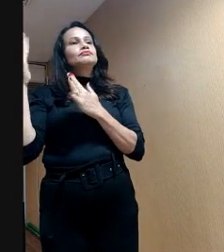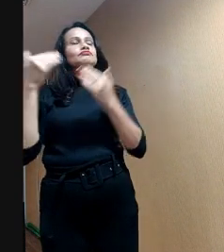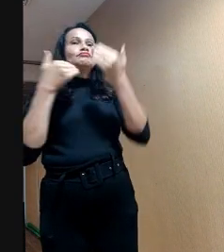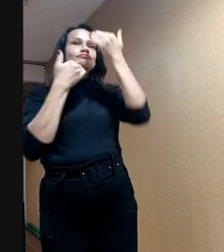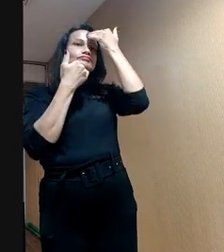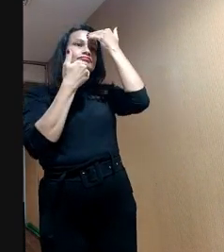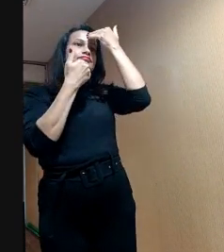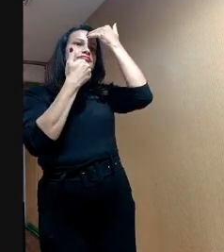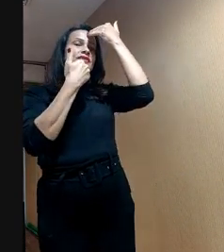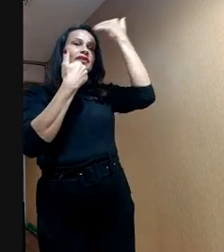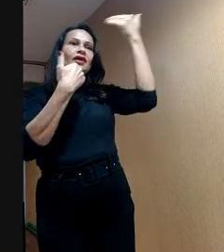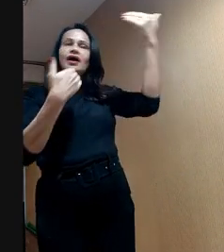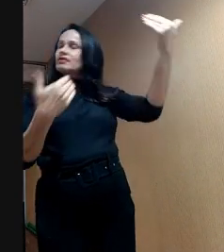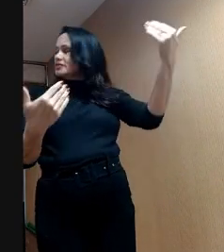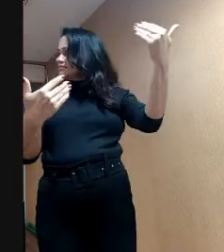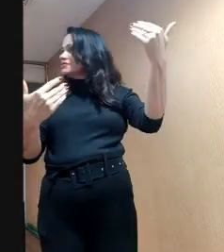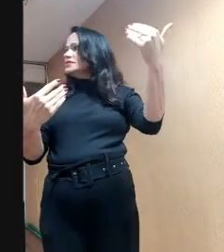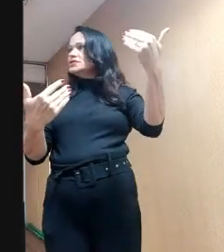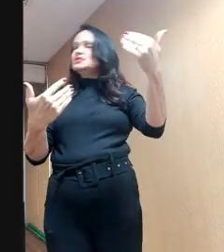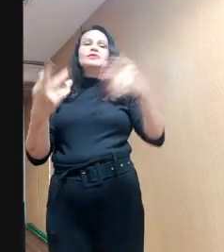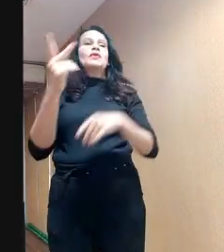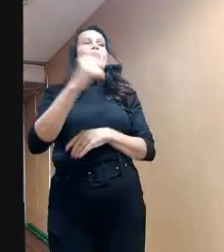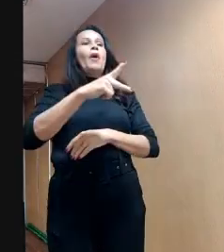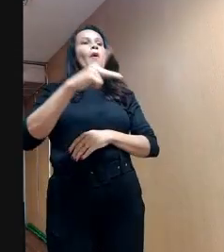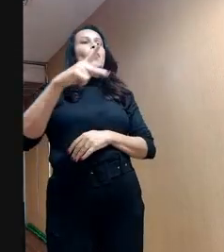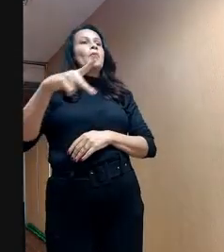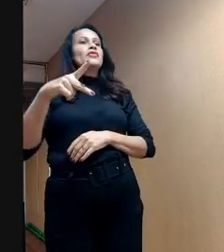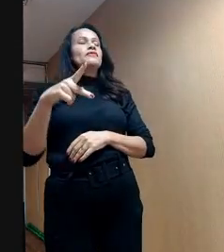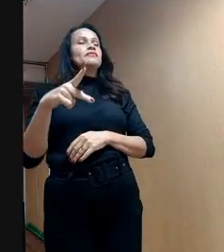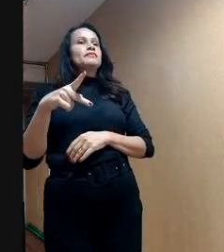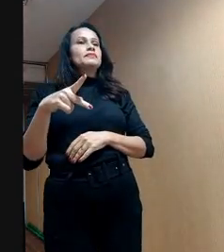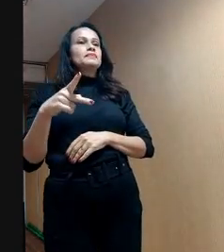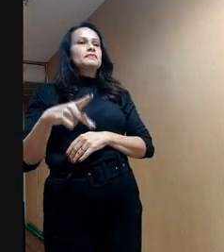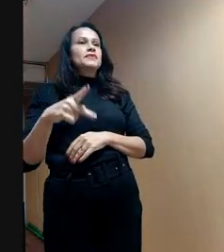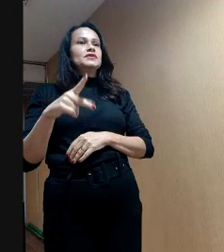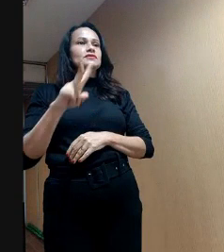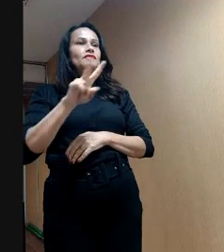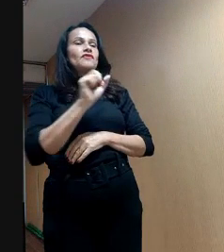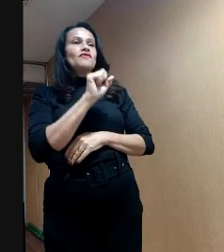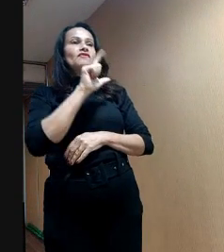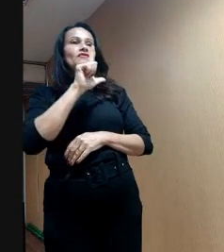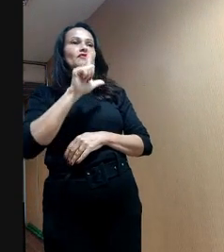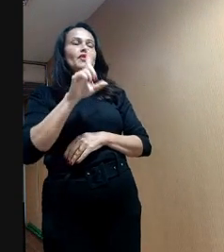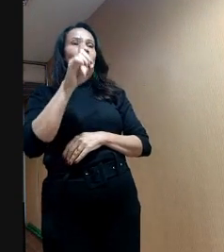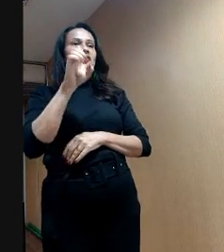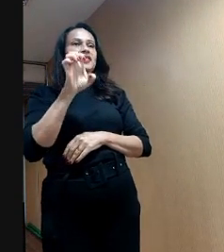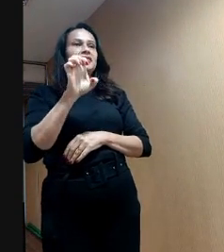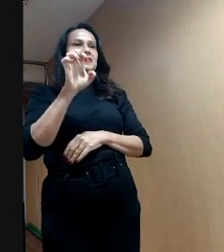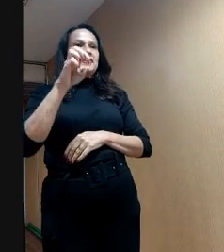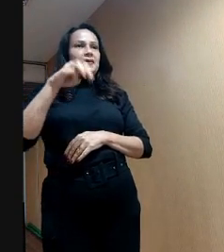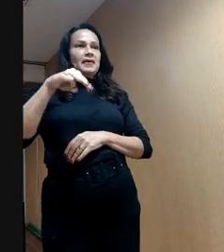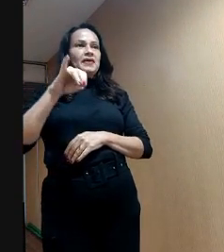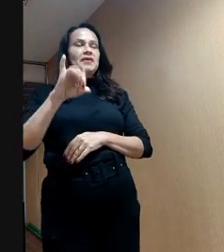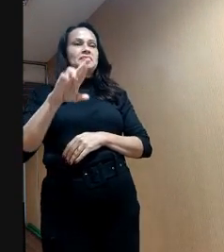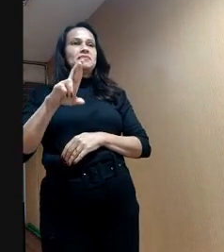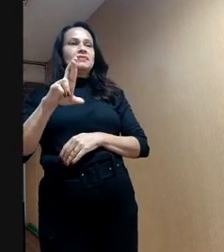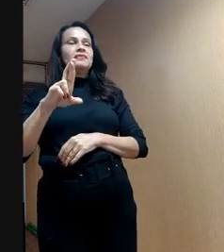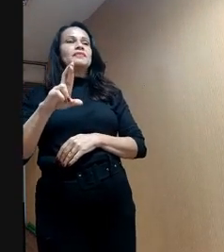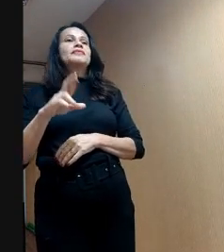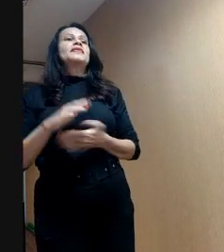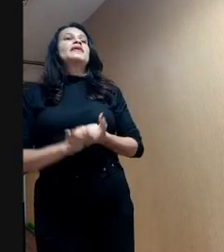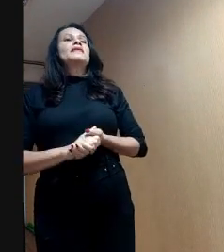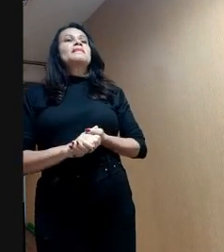Agradecemos, professor Valdemir, suas palavras. E, nesse momento, fará seu pronunciamento e encerramento